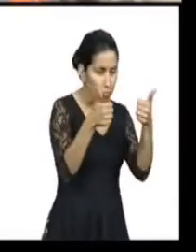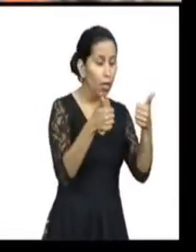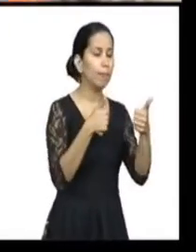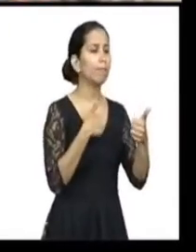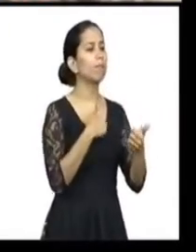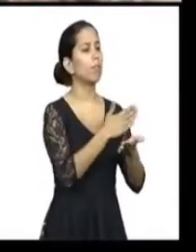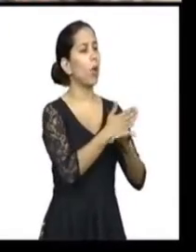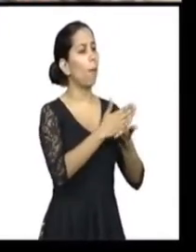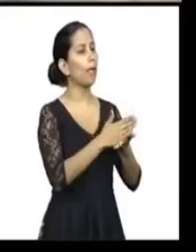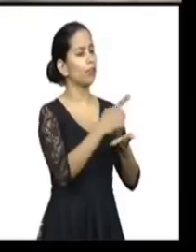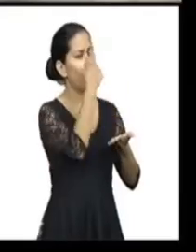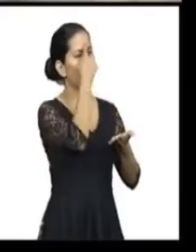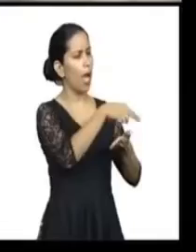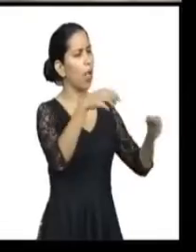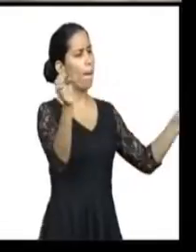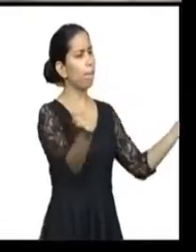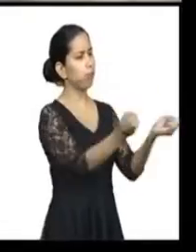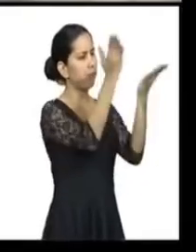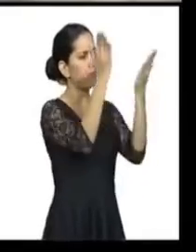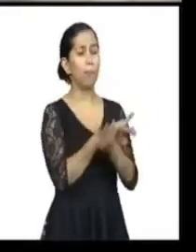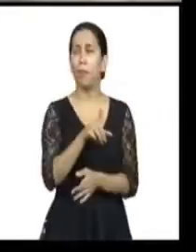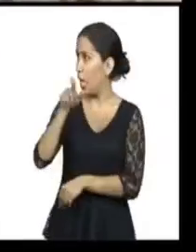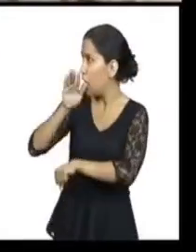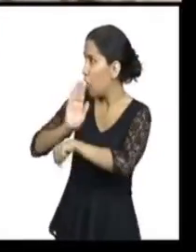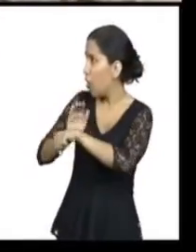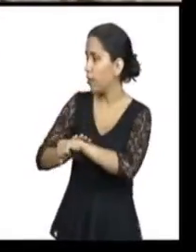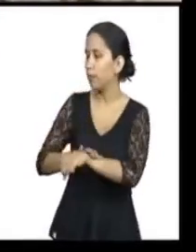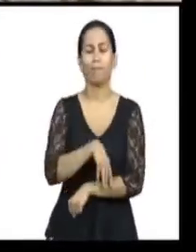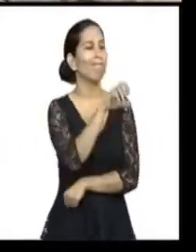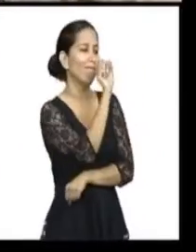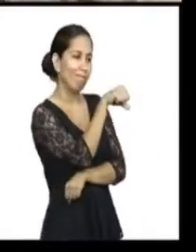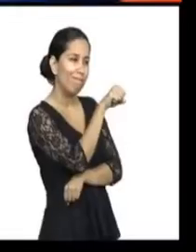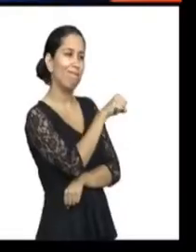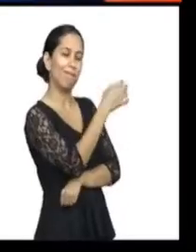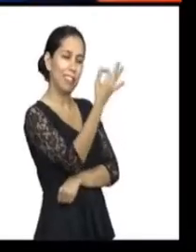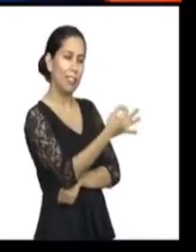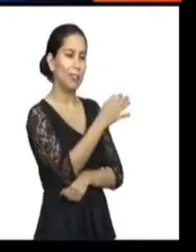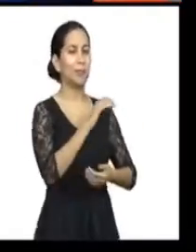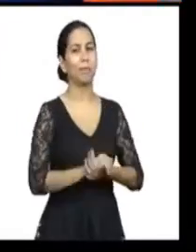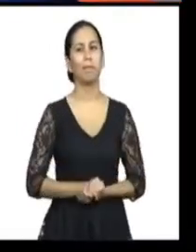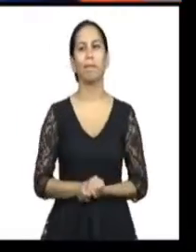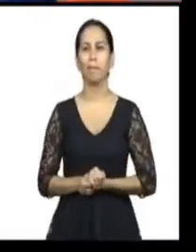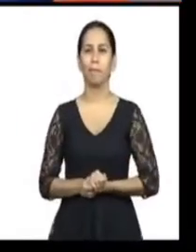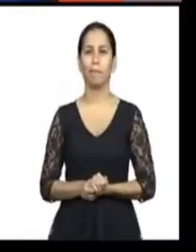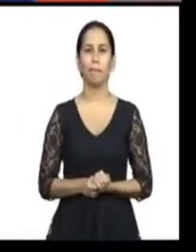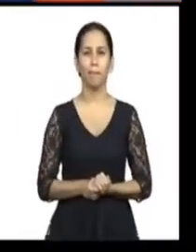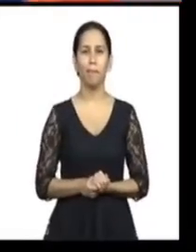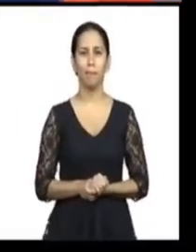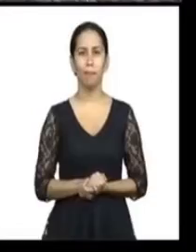a iniciação da detonação. Aí é hora de detonar. Correto.